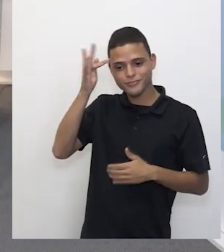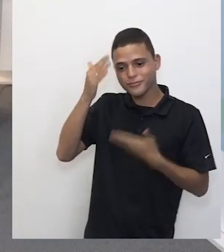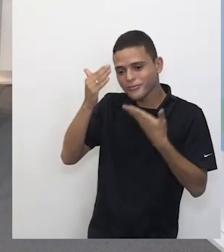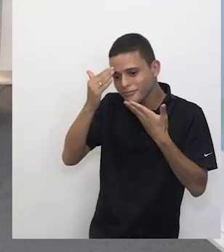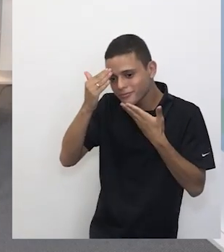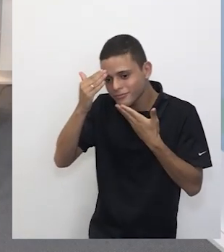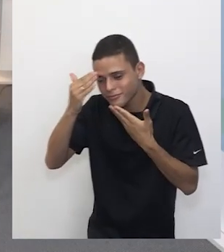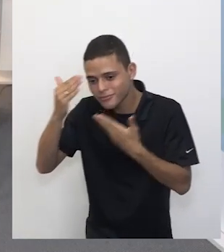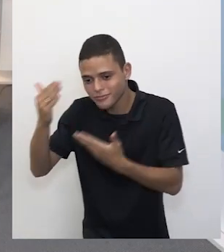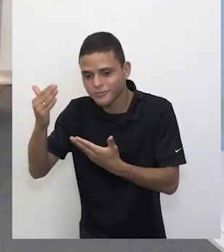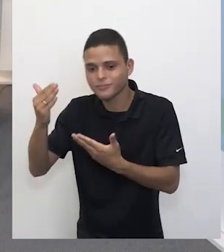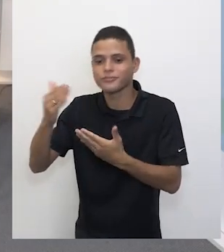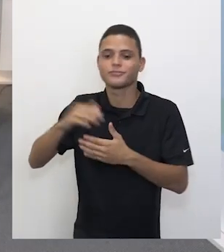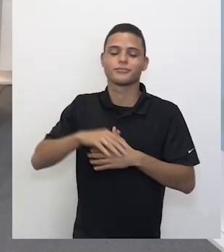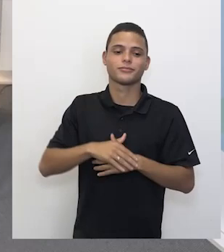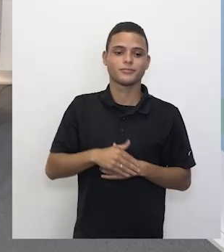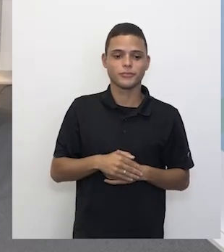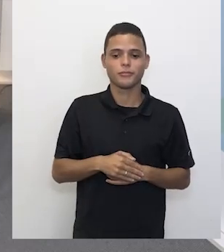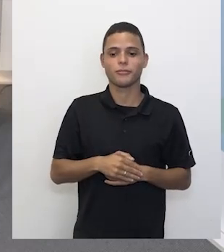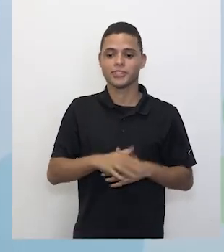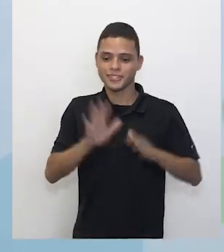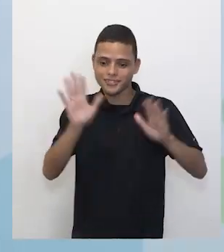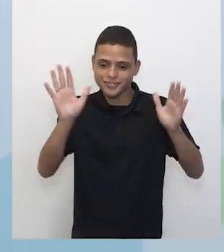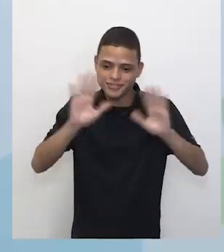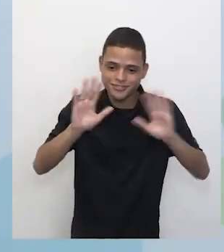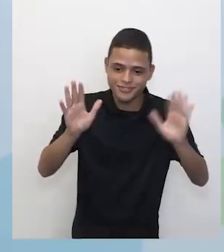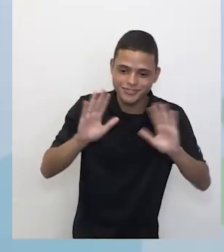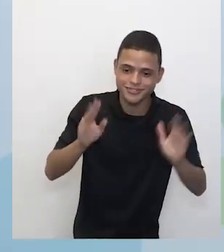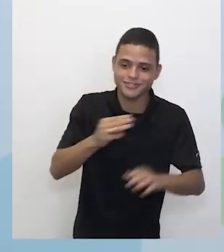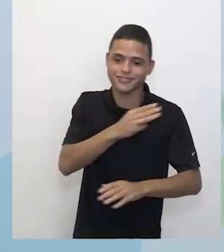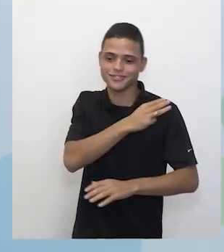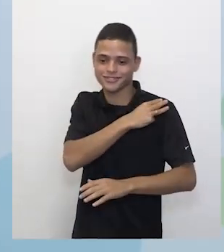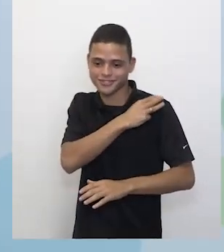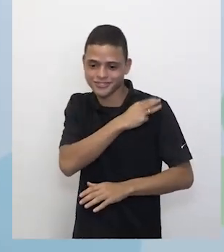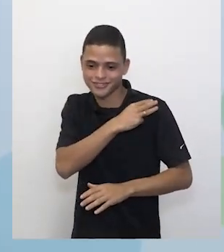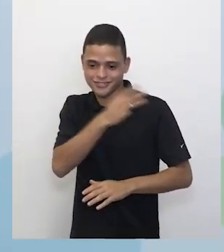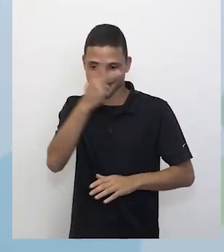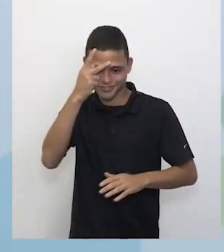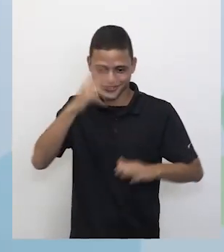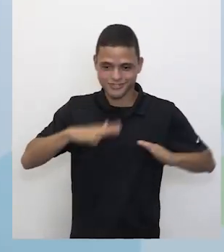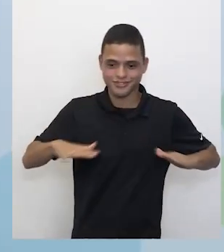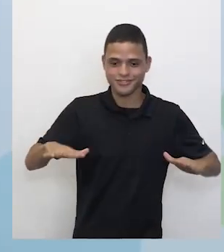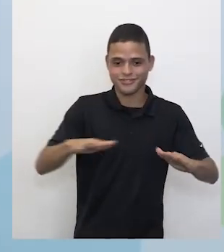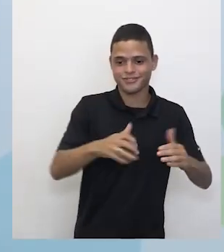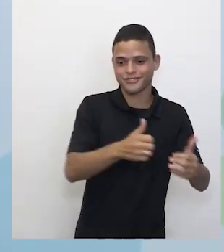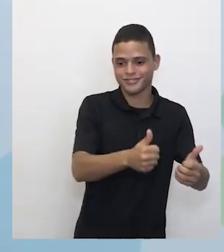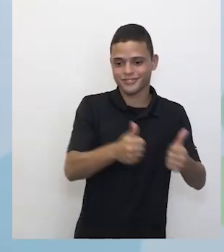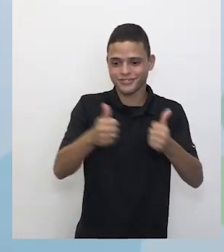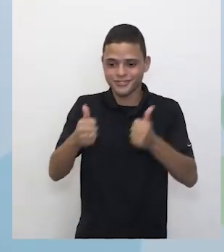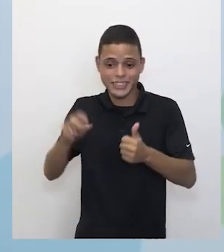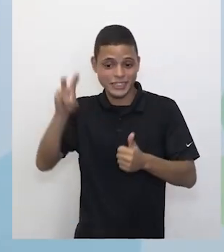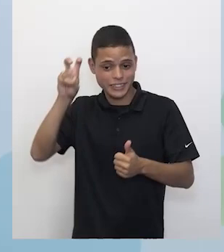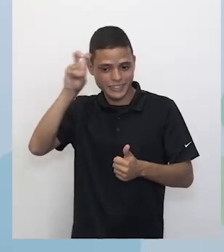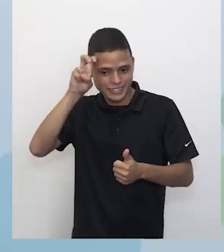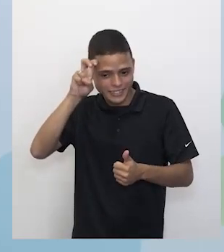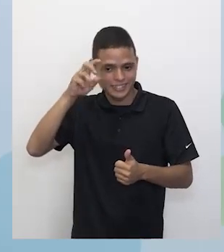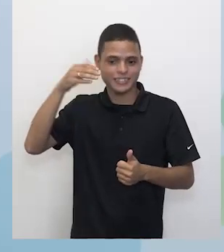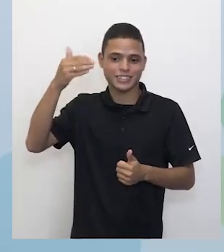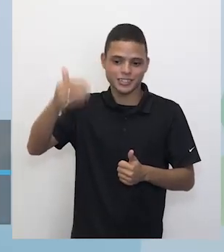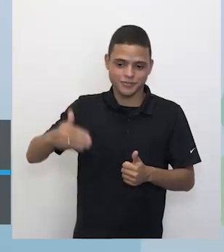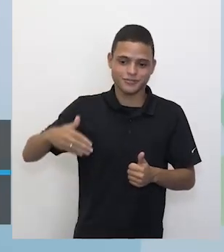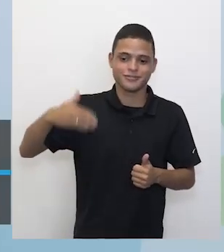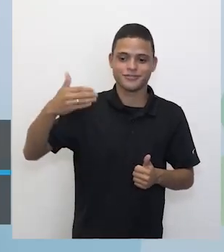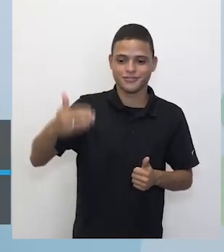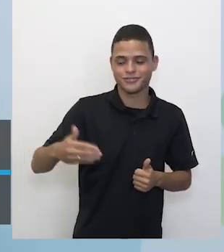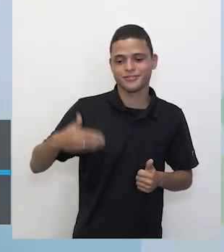tarde. obrigado. Pessoal da terceira série do ensino médio, estamos juntos aqui novamente todas as quintas-feiras. É dia de filosofia no